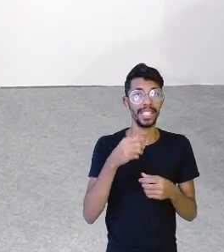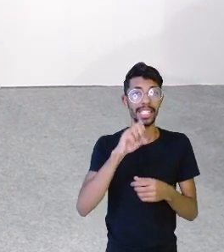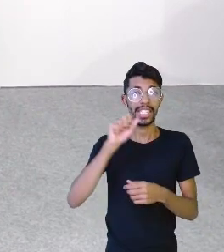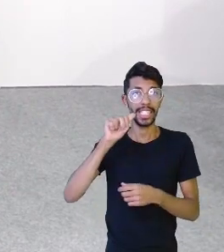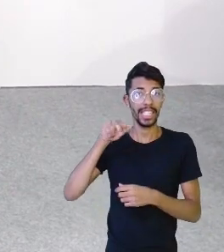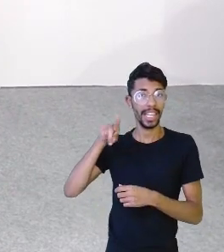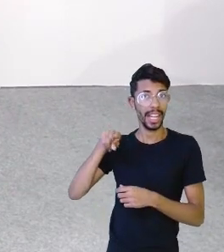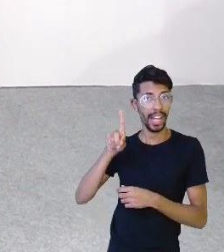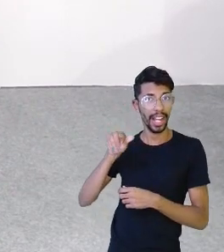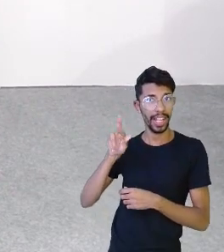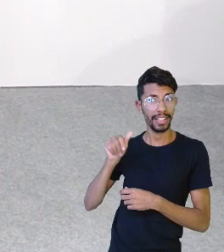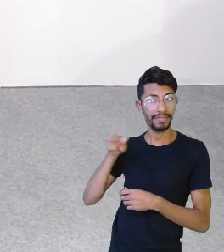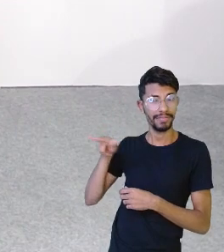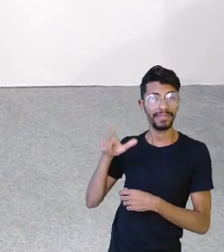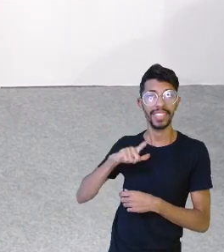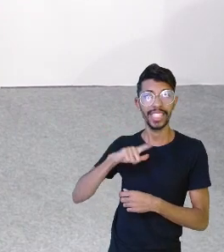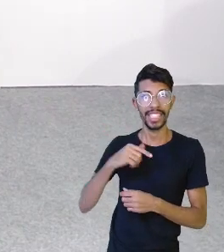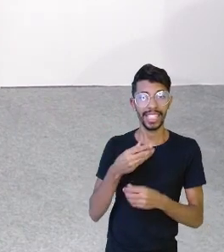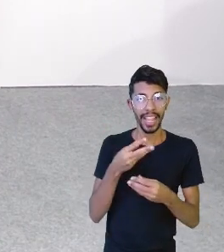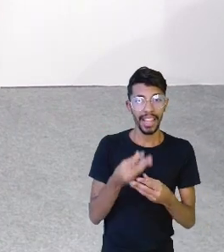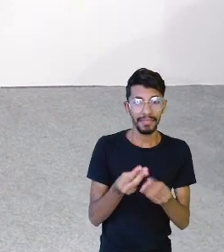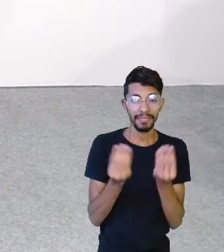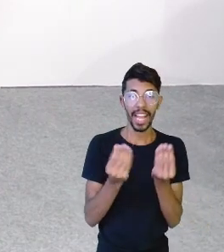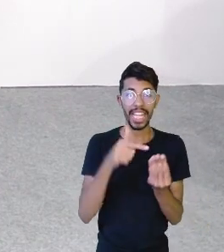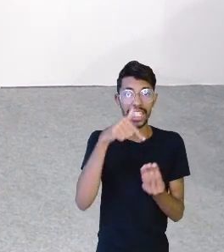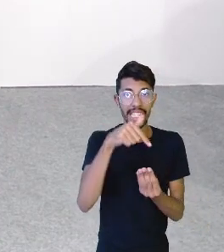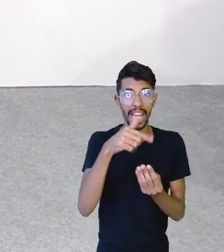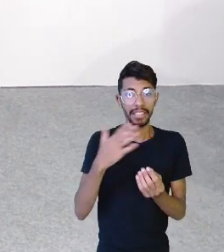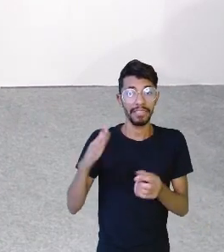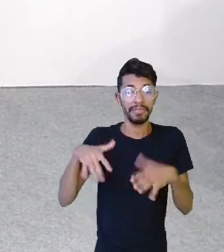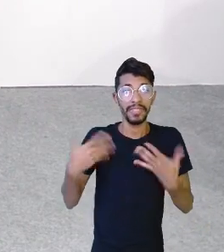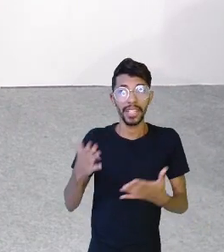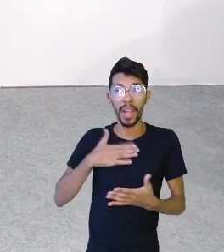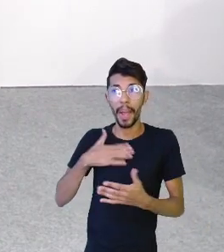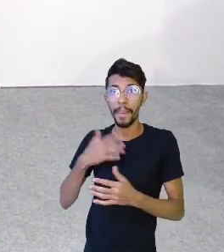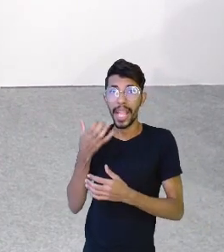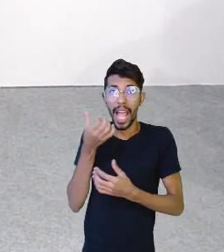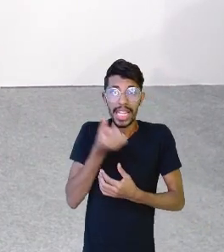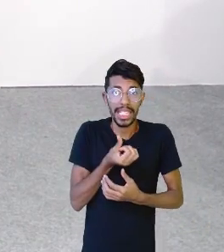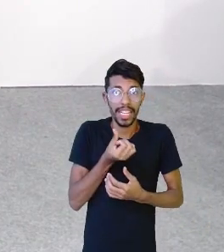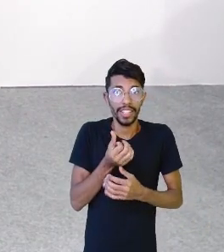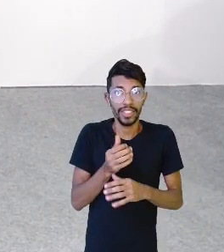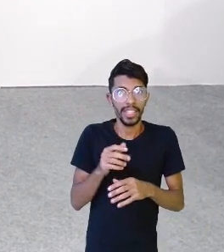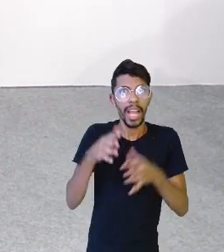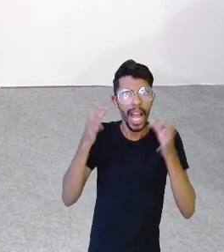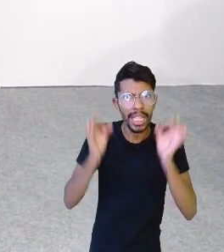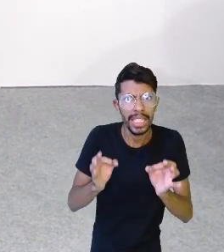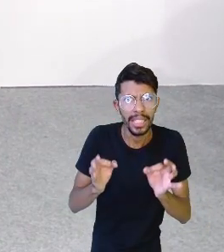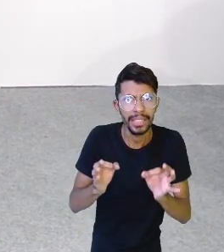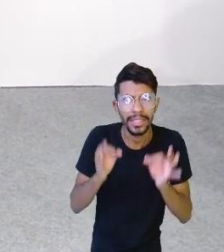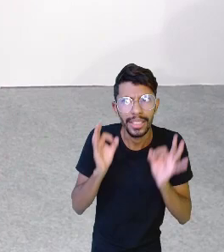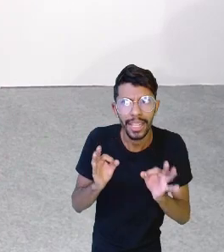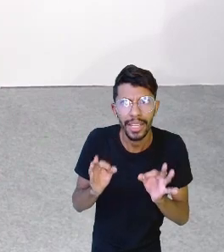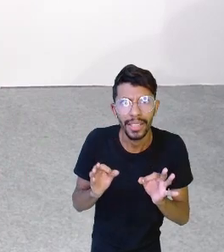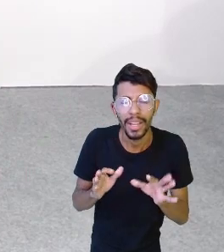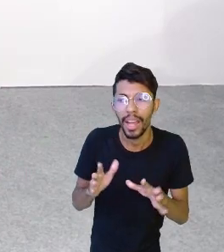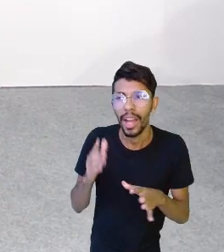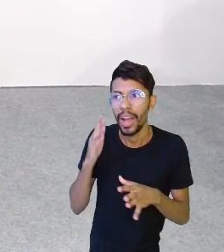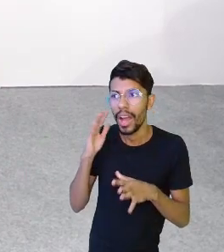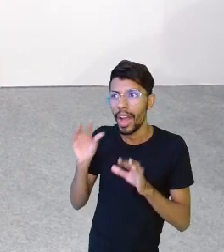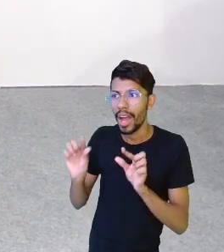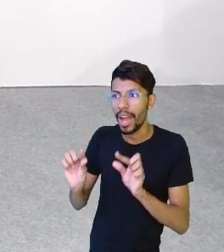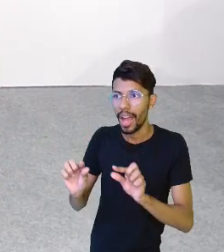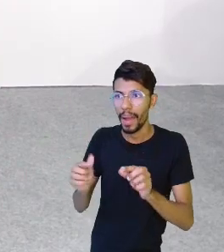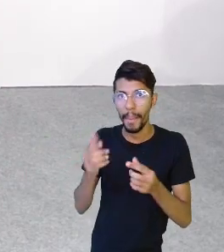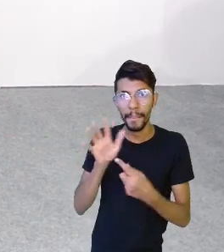carta é 6. E aí, gente, Mauriceia acertou? A professora acertou? Vamos ver? Coloca aqui na mesa, por